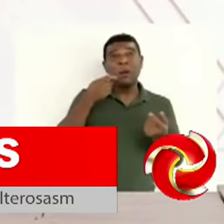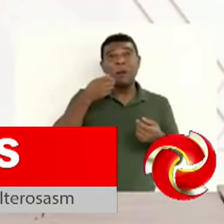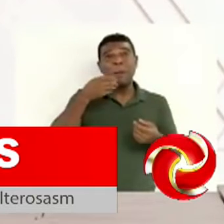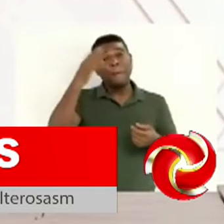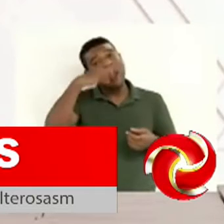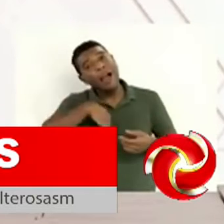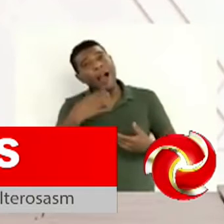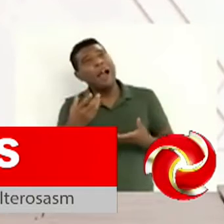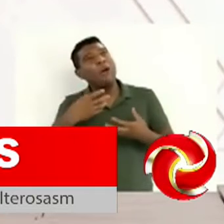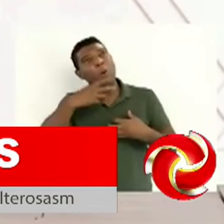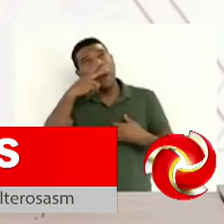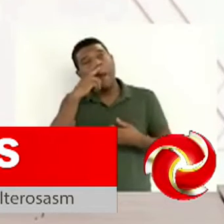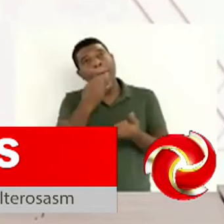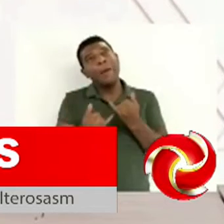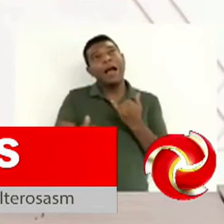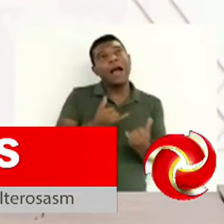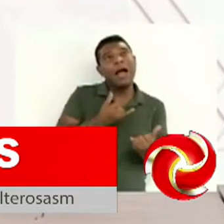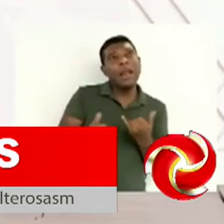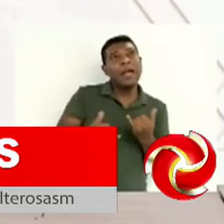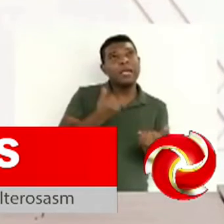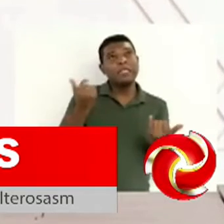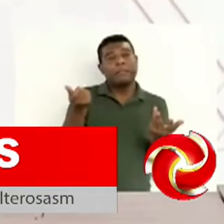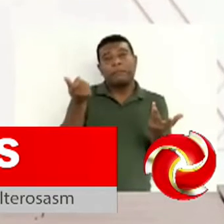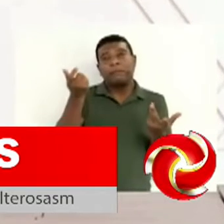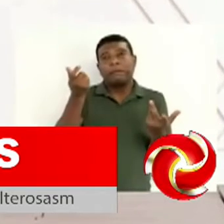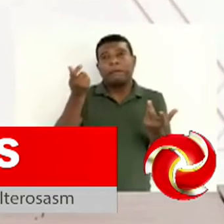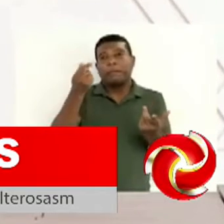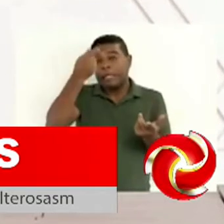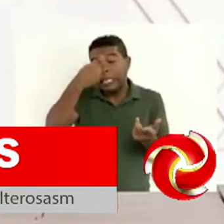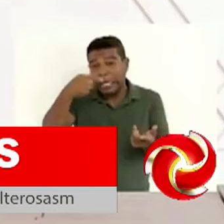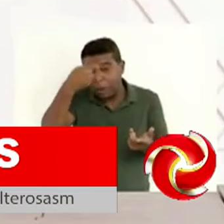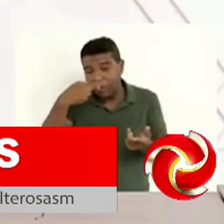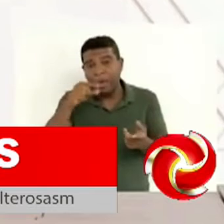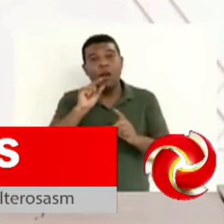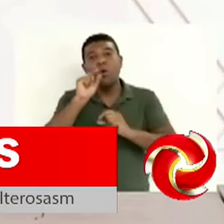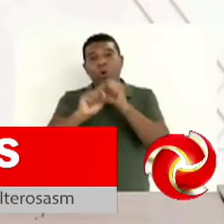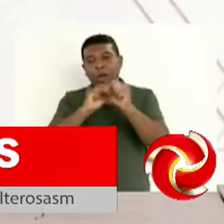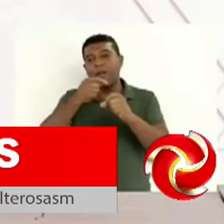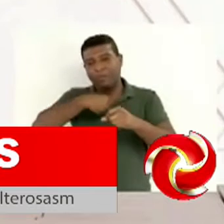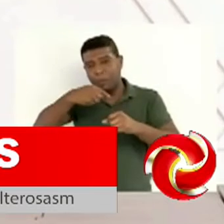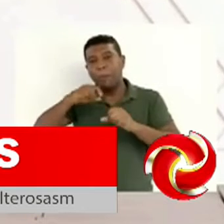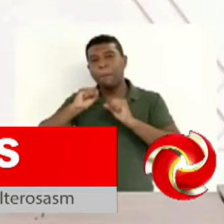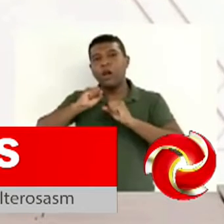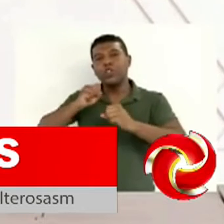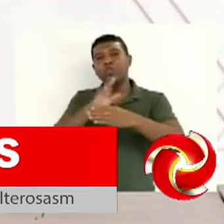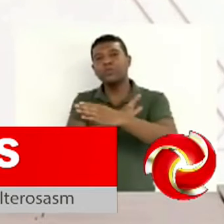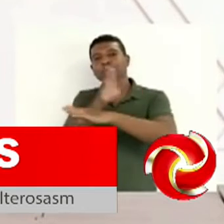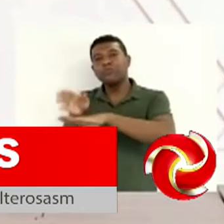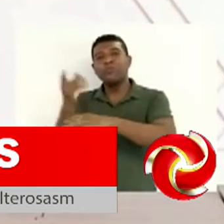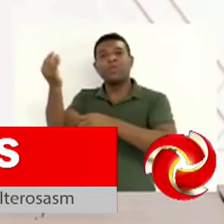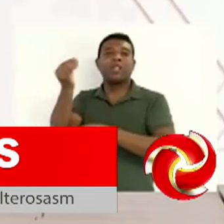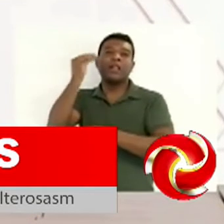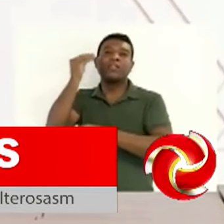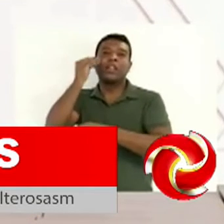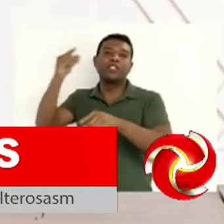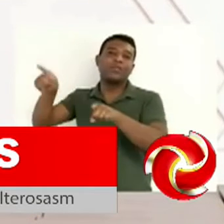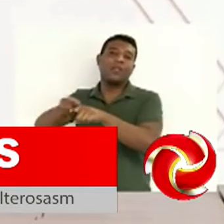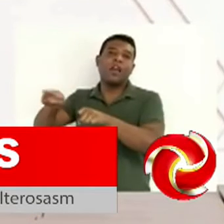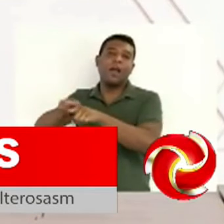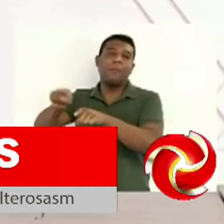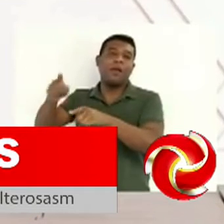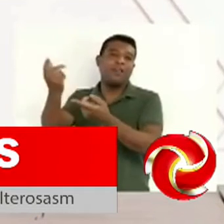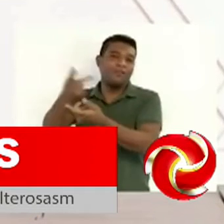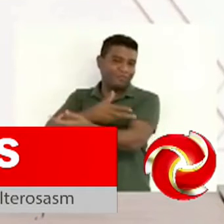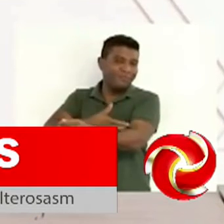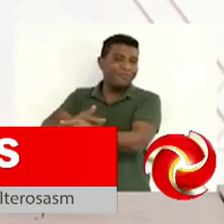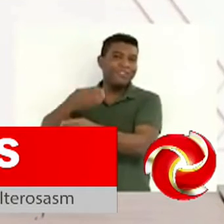de Saúde, os nossos laboratórios, no objetivo de ampliar a rede, de aumentar a capacidade da testagem